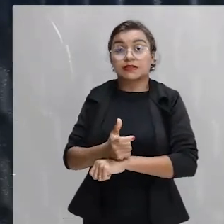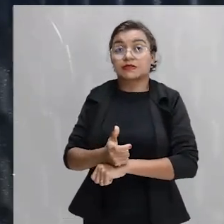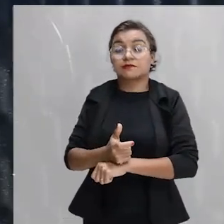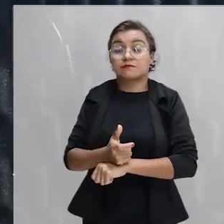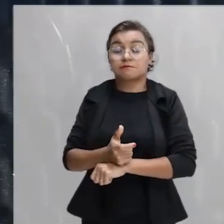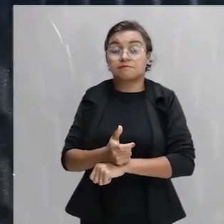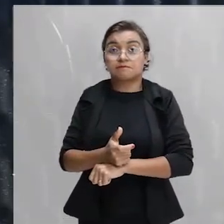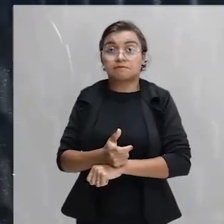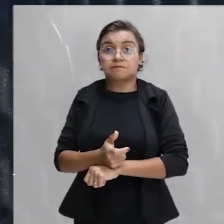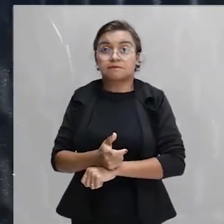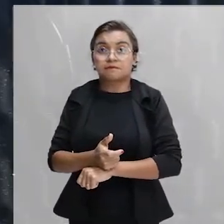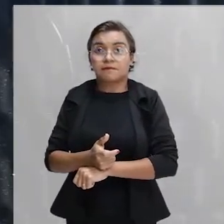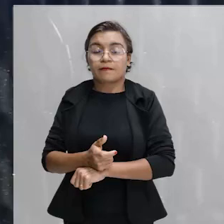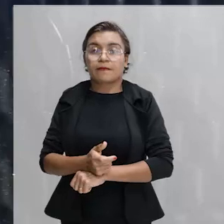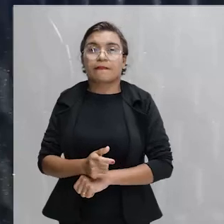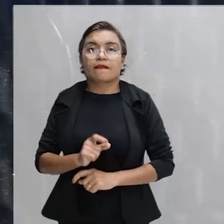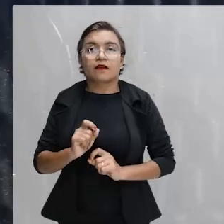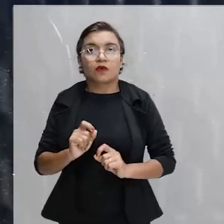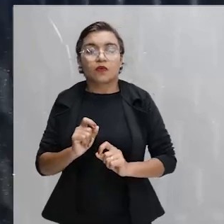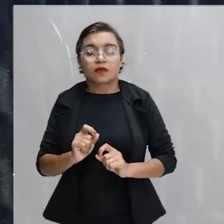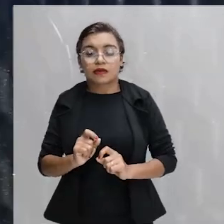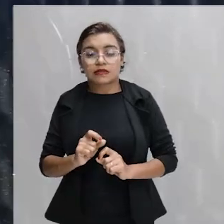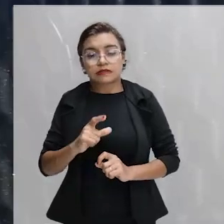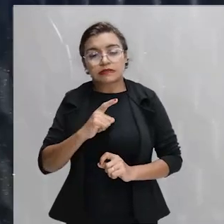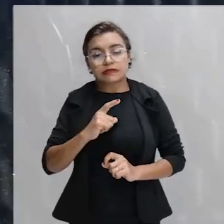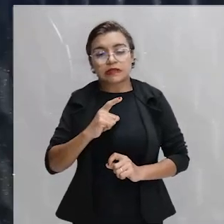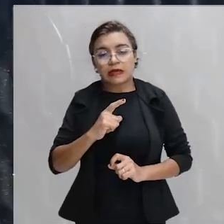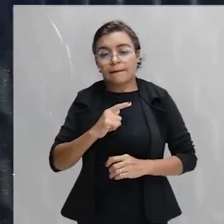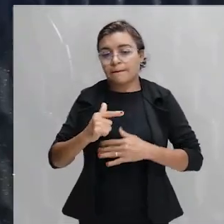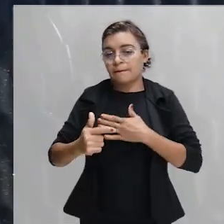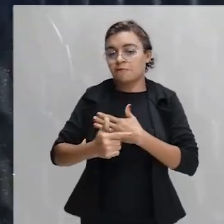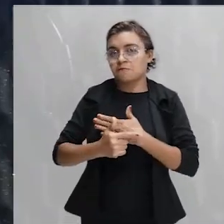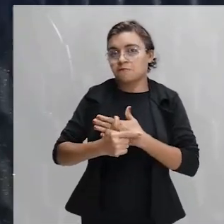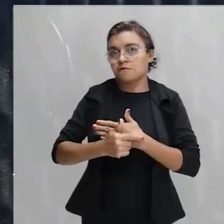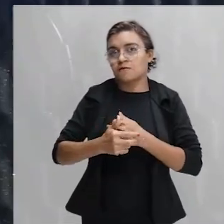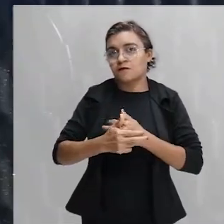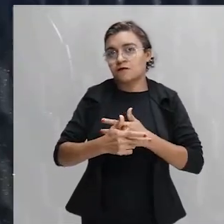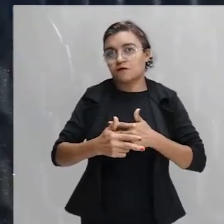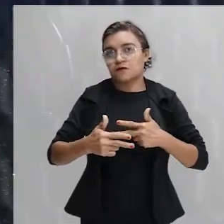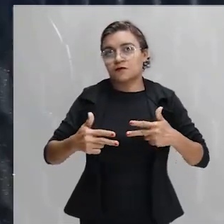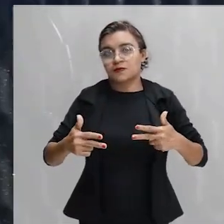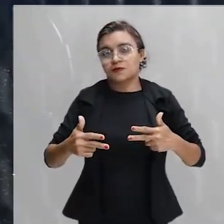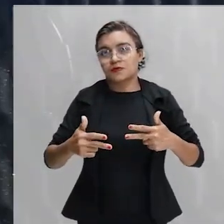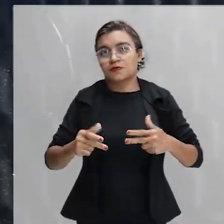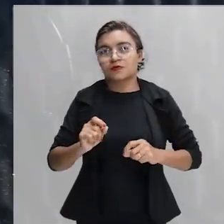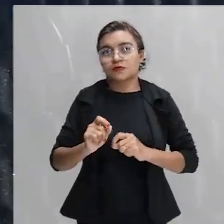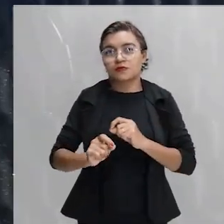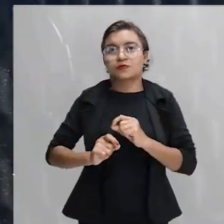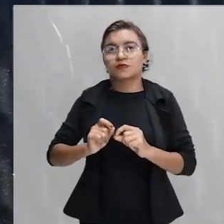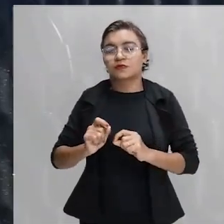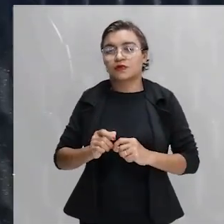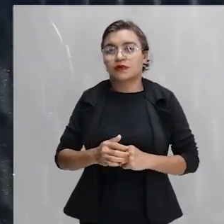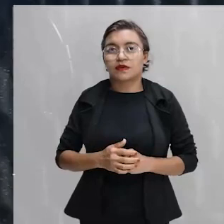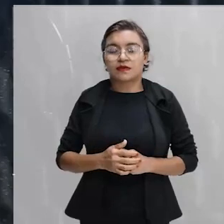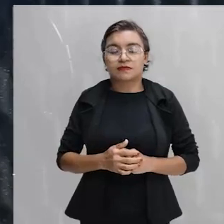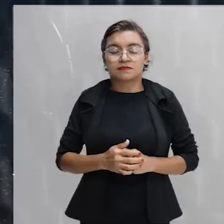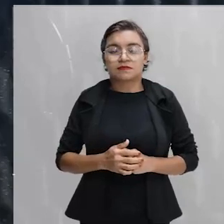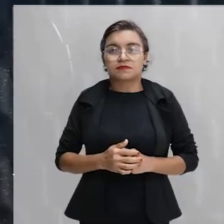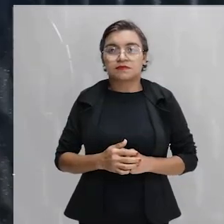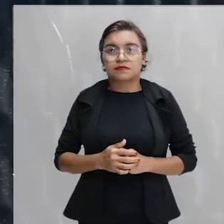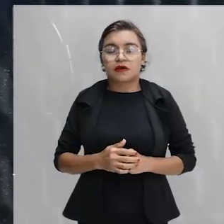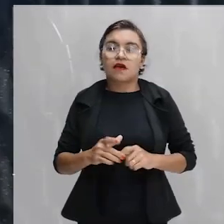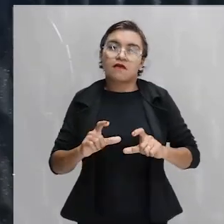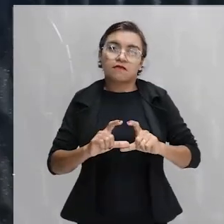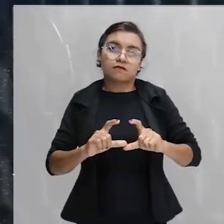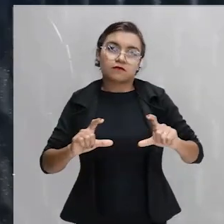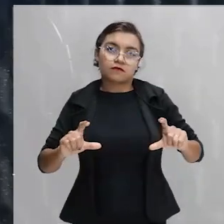vai assumir papéis sintáticos, né? Funções sintáticas dentro de oração.